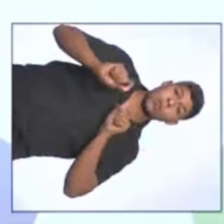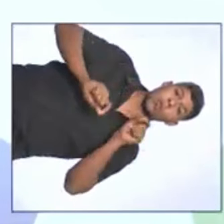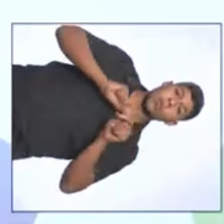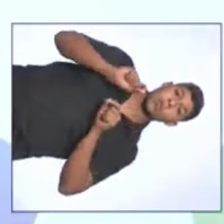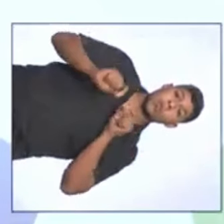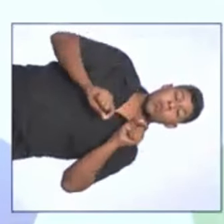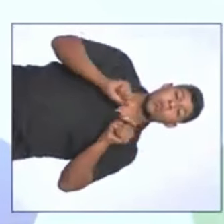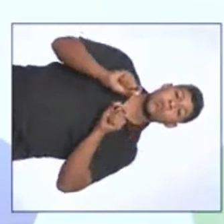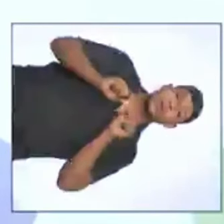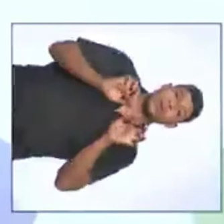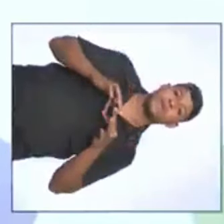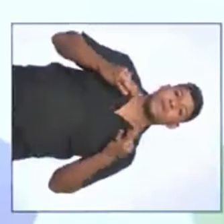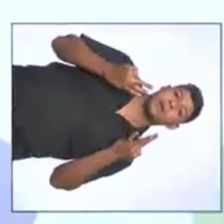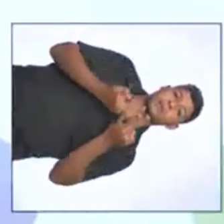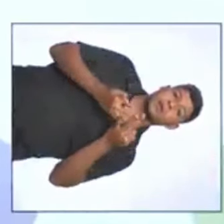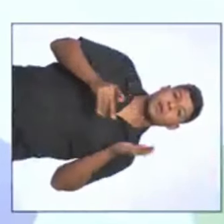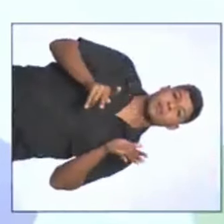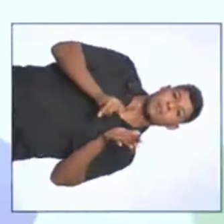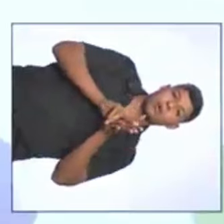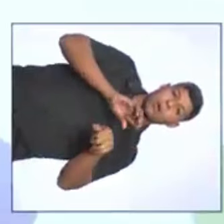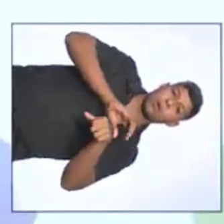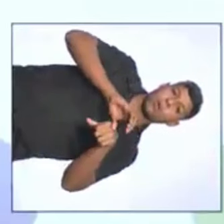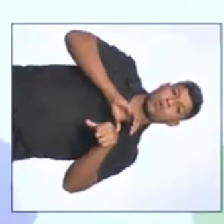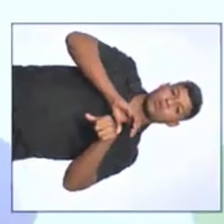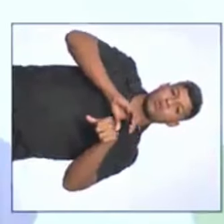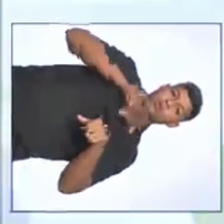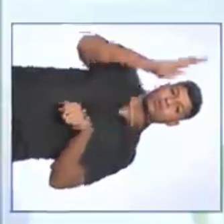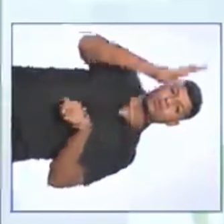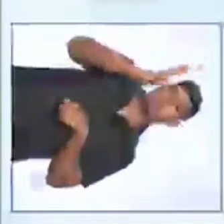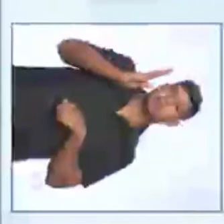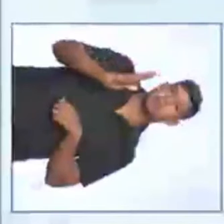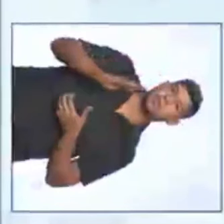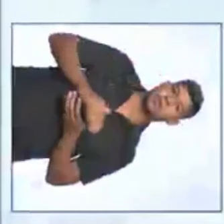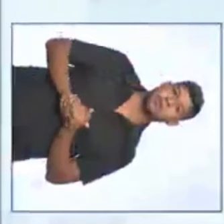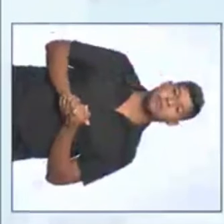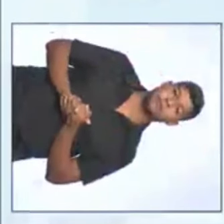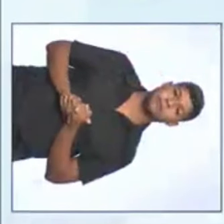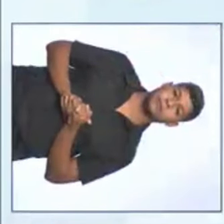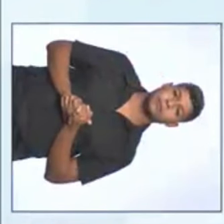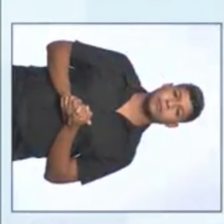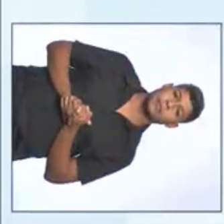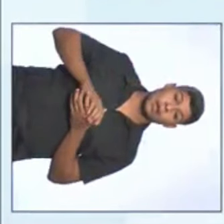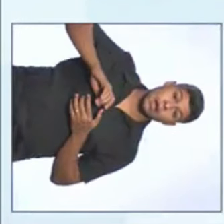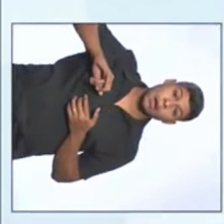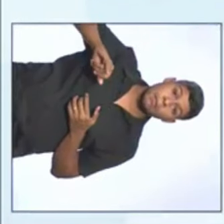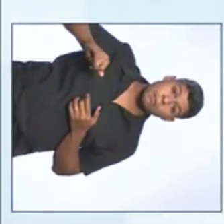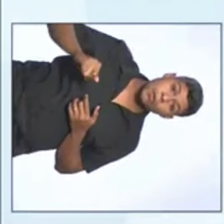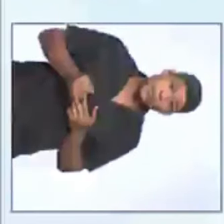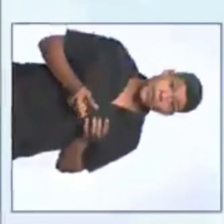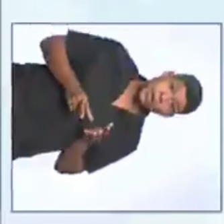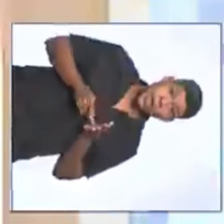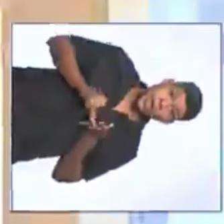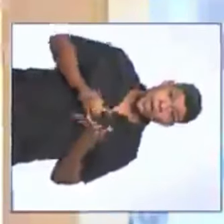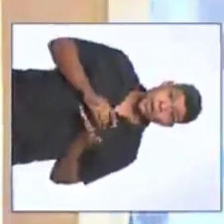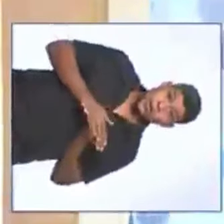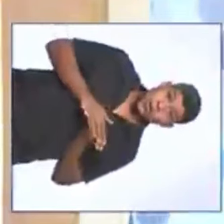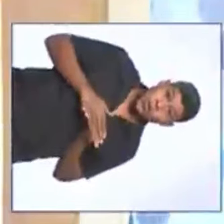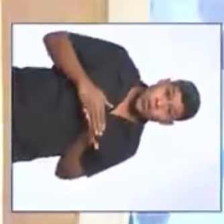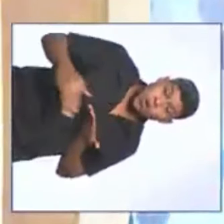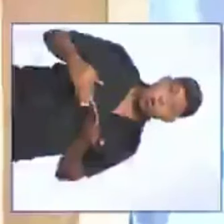considerado família pela Constituição Brasileira. Fabi, aproveitando antes de você entrar nesse